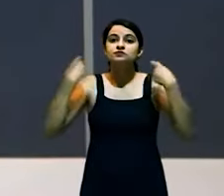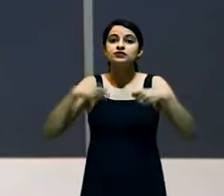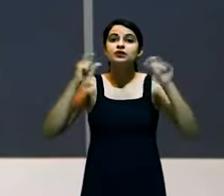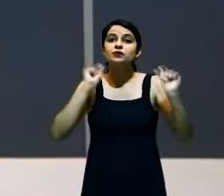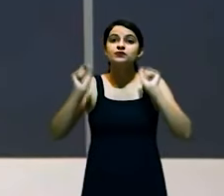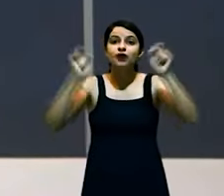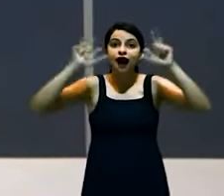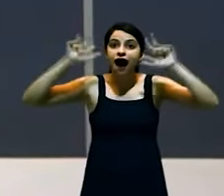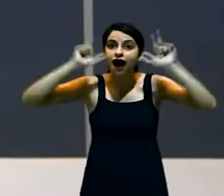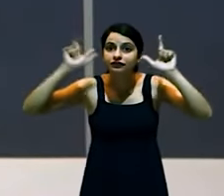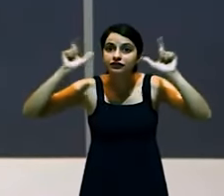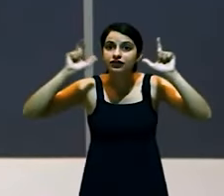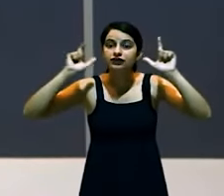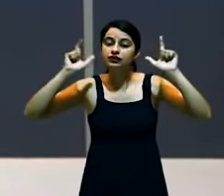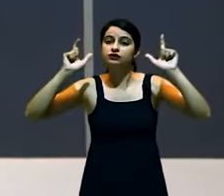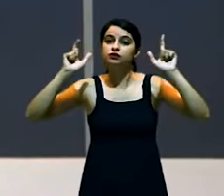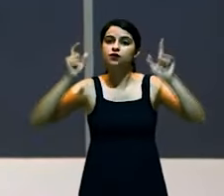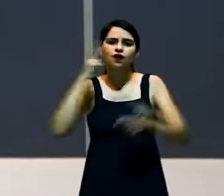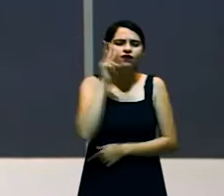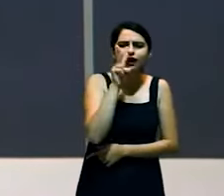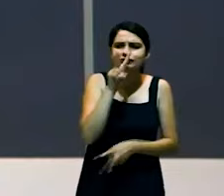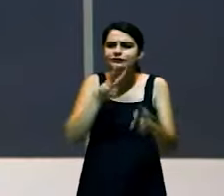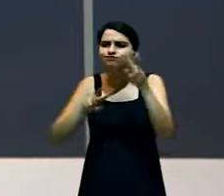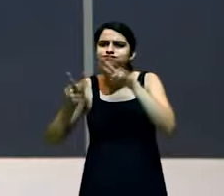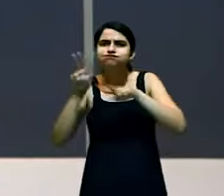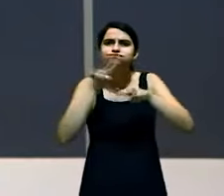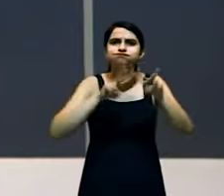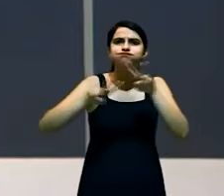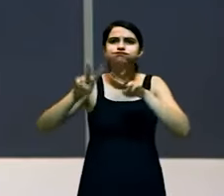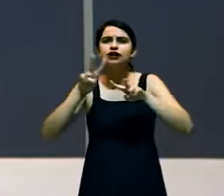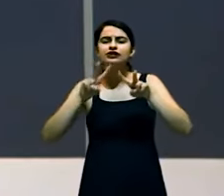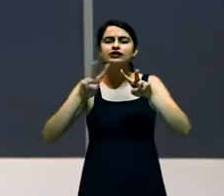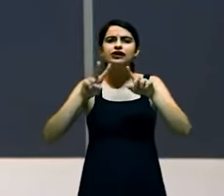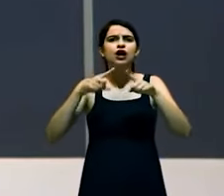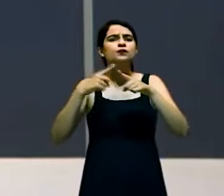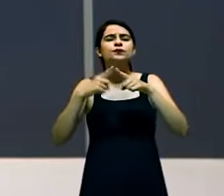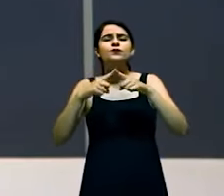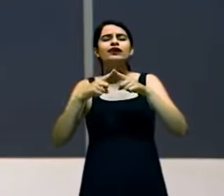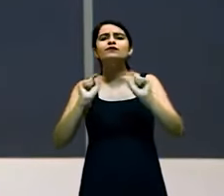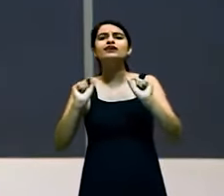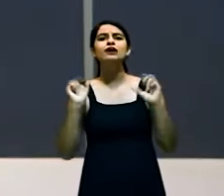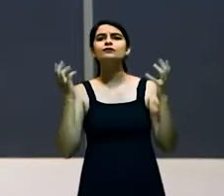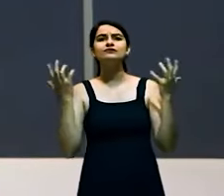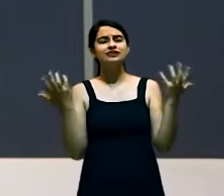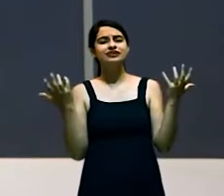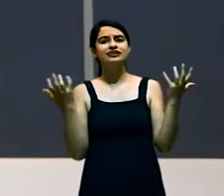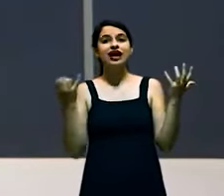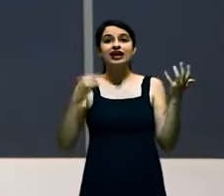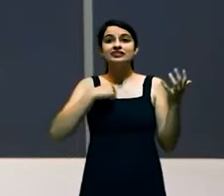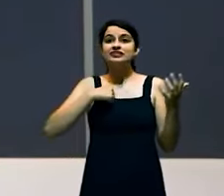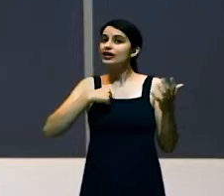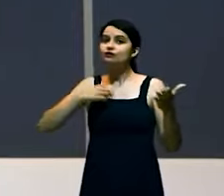atento com os resultados que nós estamos tendo, porque se não está bom, se eu não estou atingindo